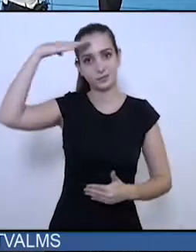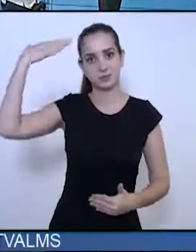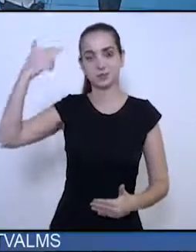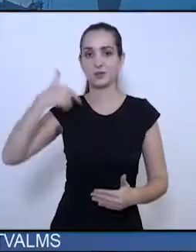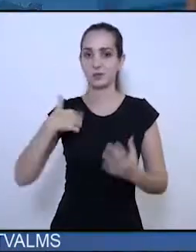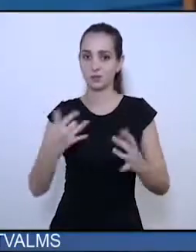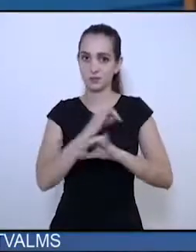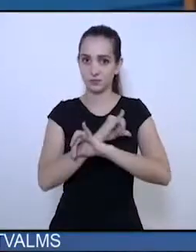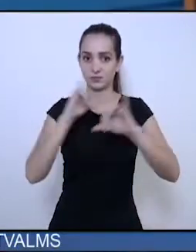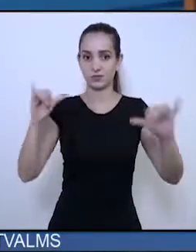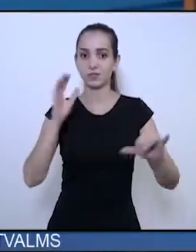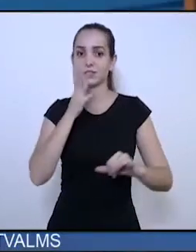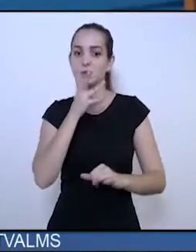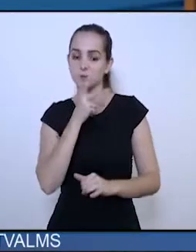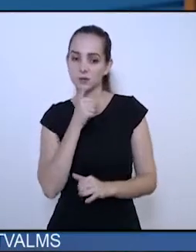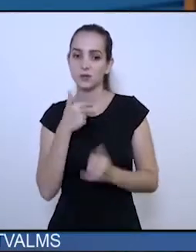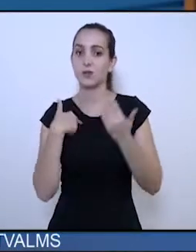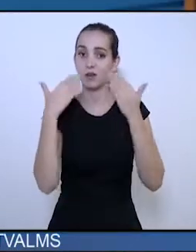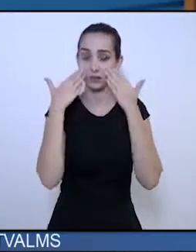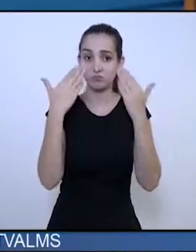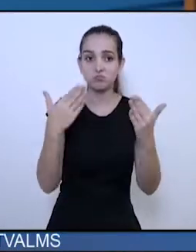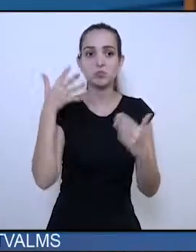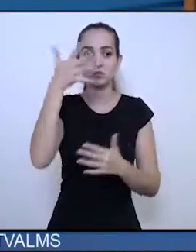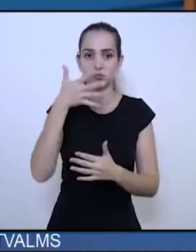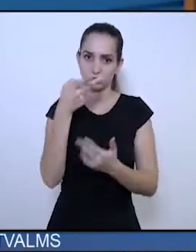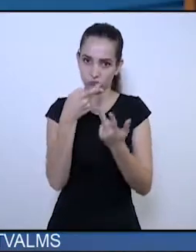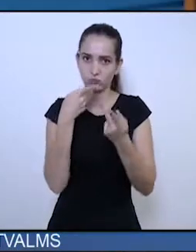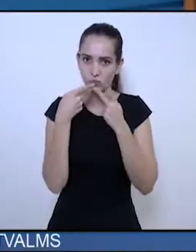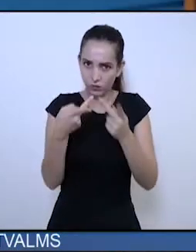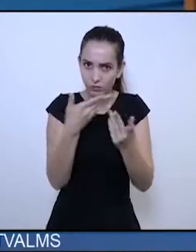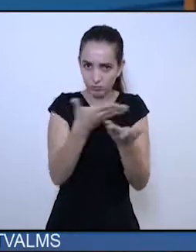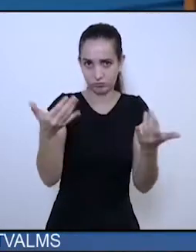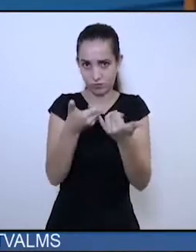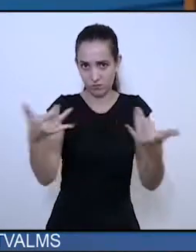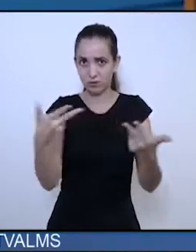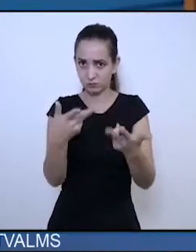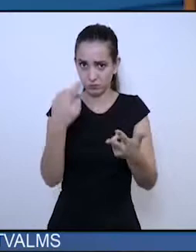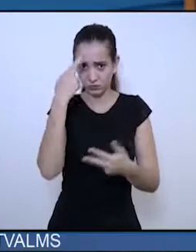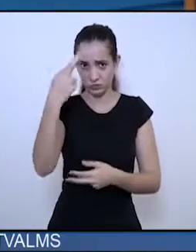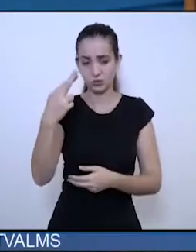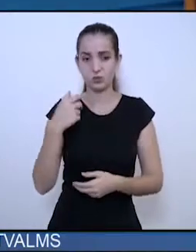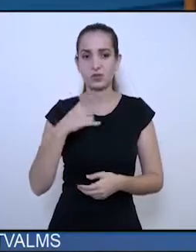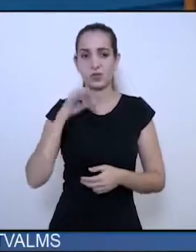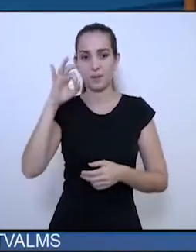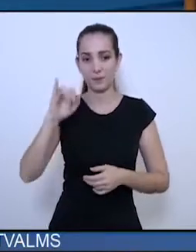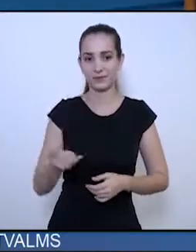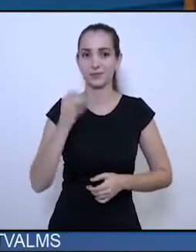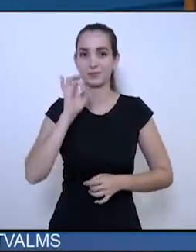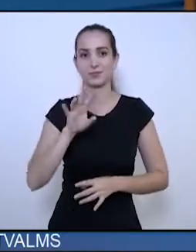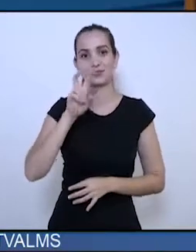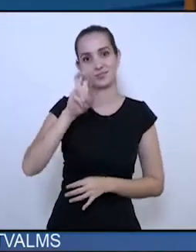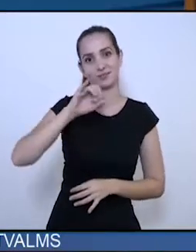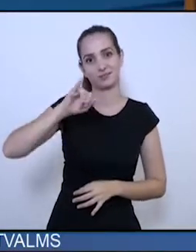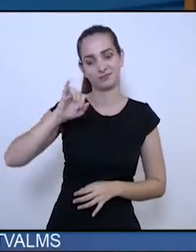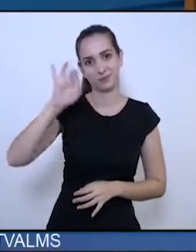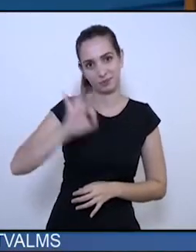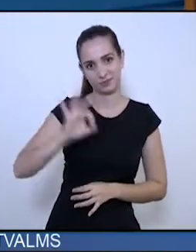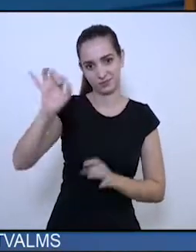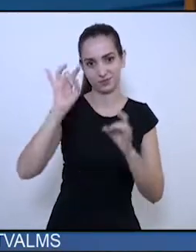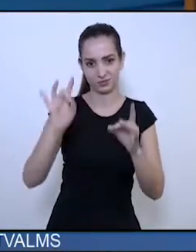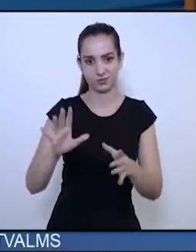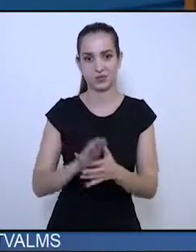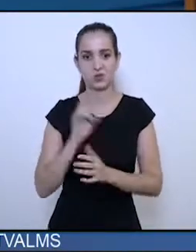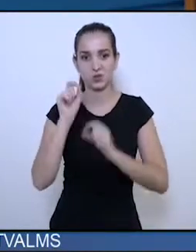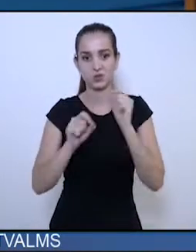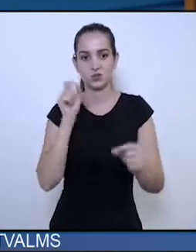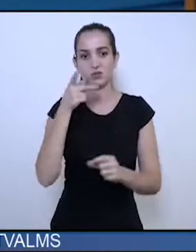prestei atenção, fiquei atentamente no discurso de Vossa Excelência, e eu acho que aproveita 5% só. E esse 5% que eu acho que o discurso de Vossa